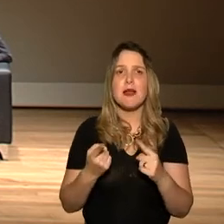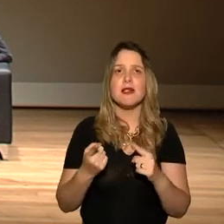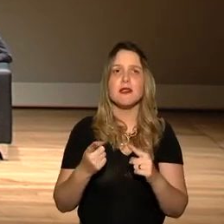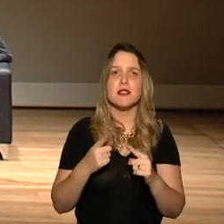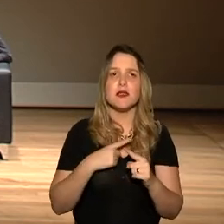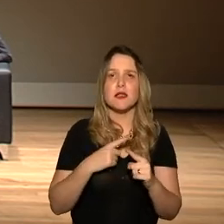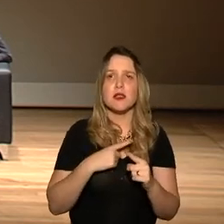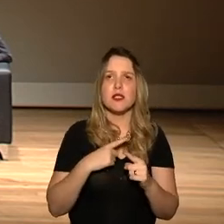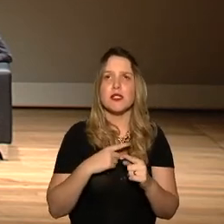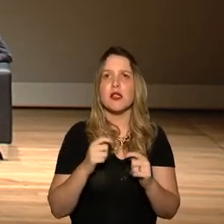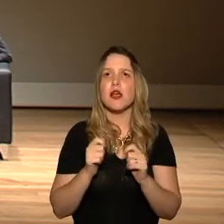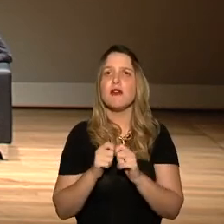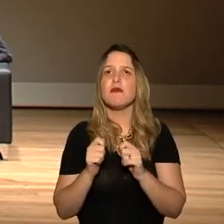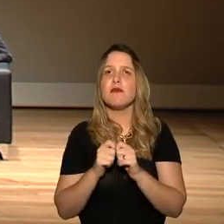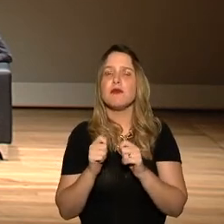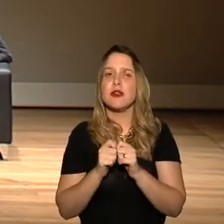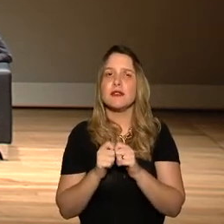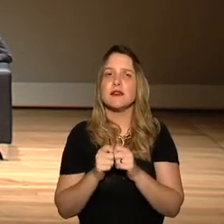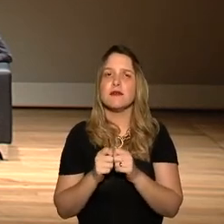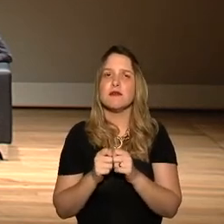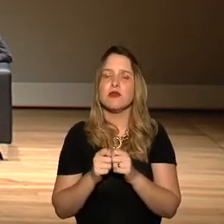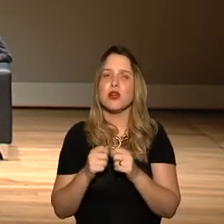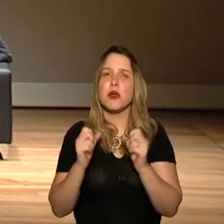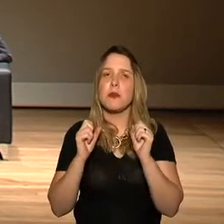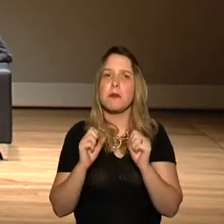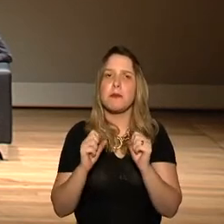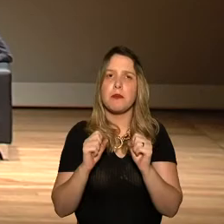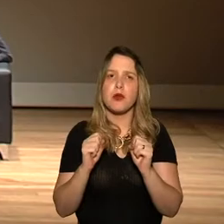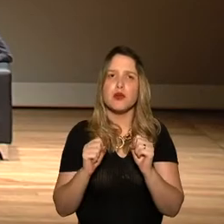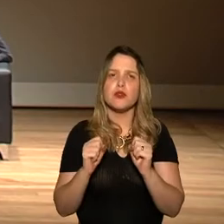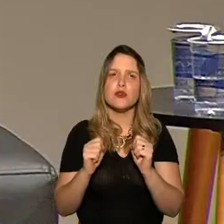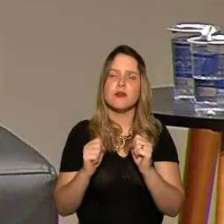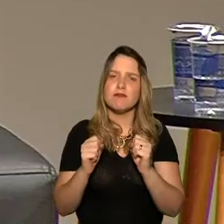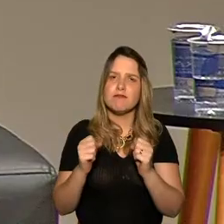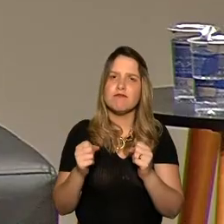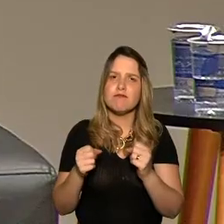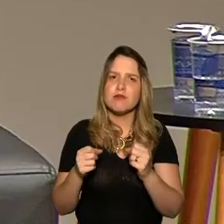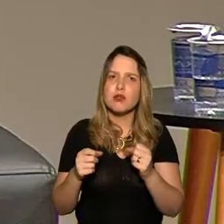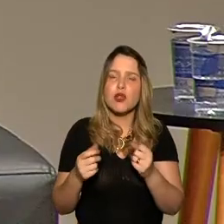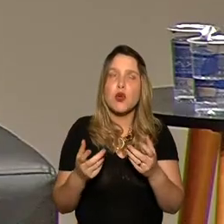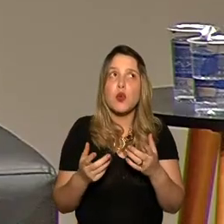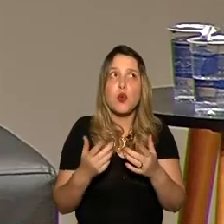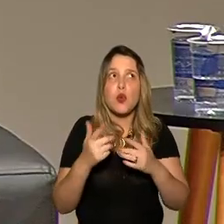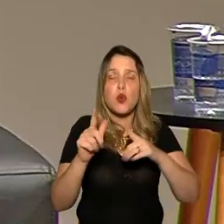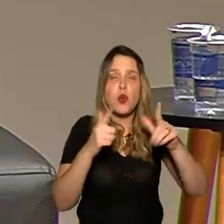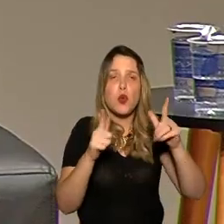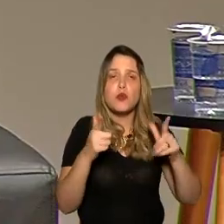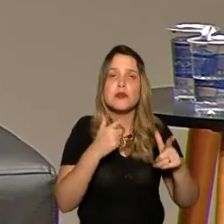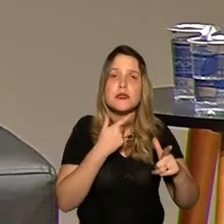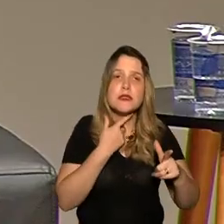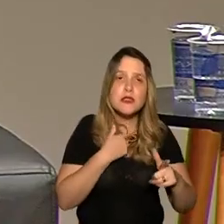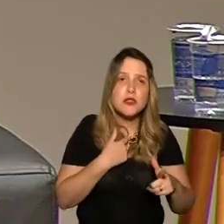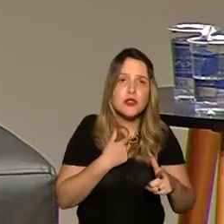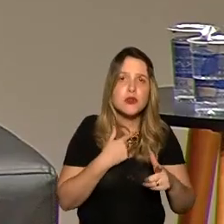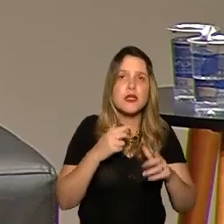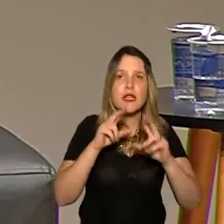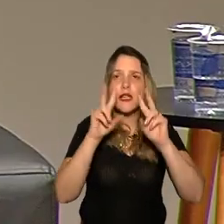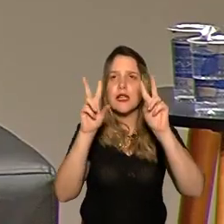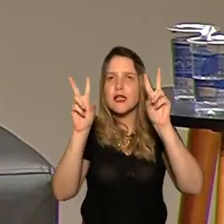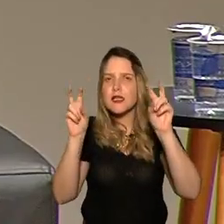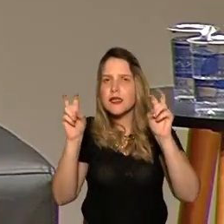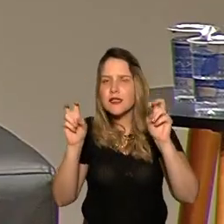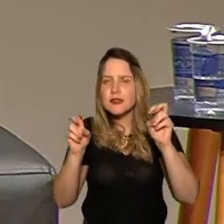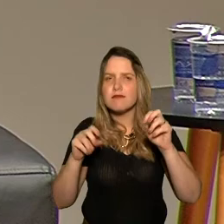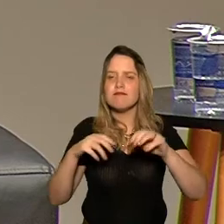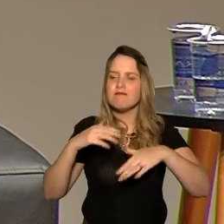em antecipar esses essas supostas necessidades e não deixar o espaço suficiente para que essas outras